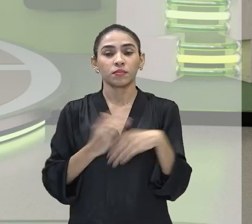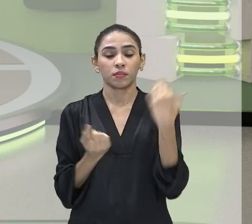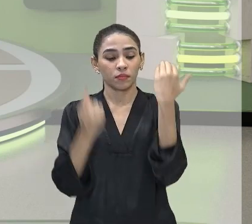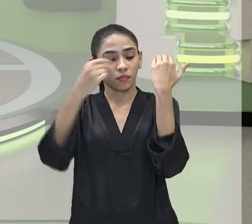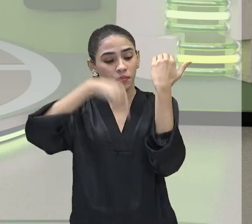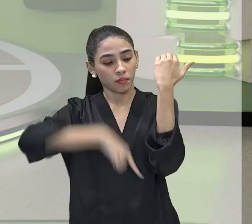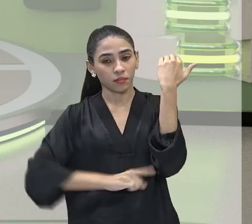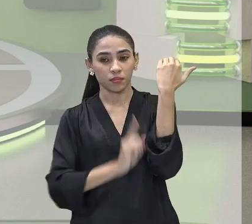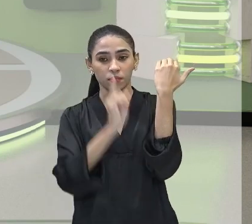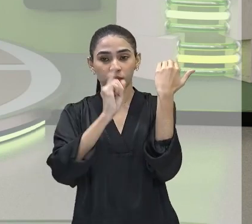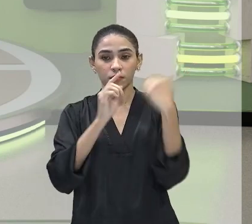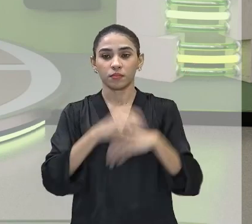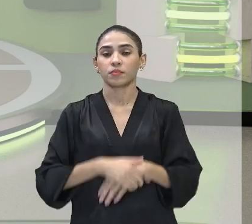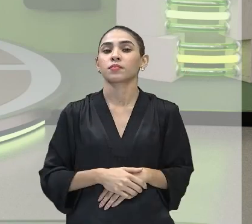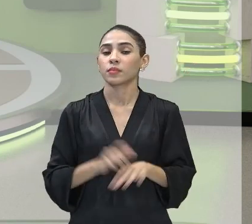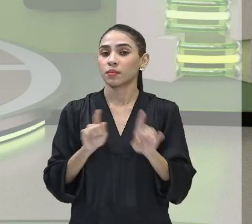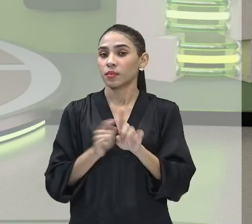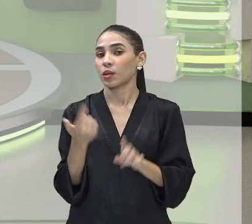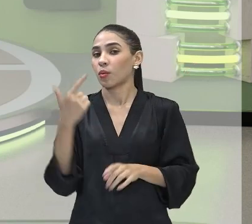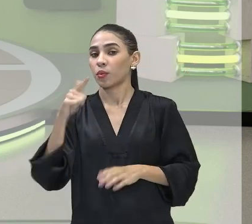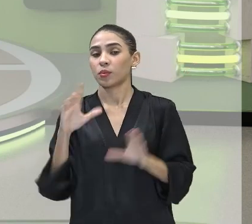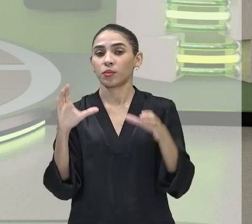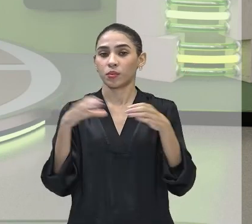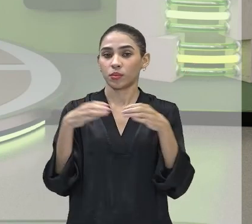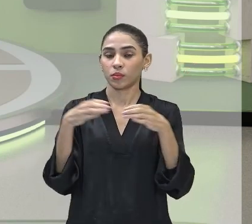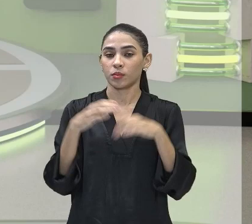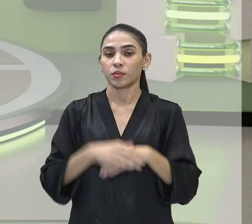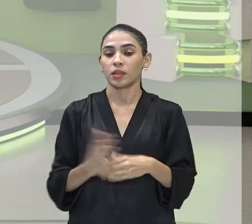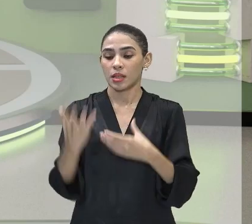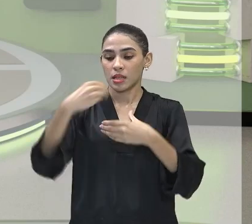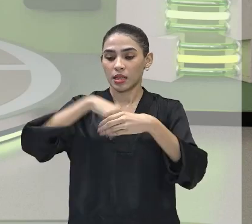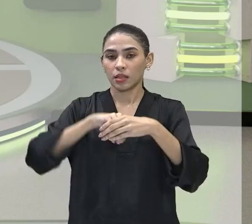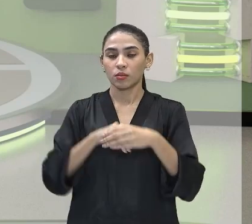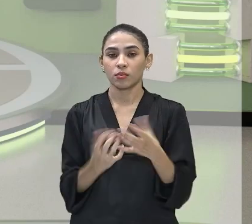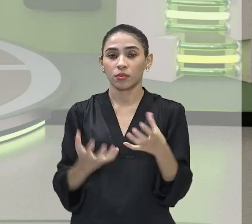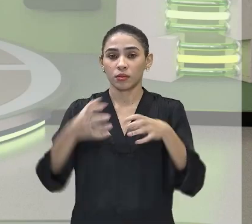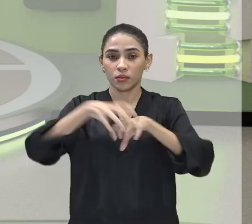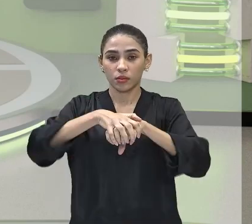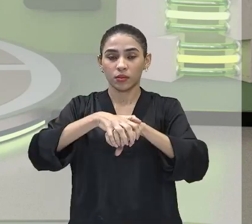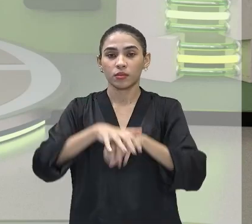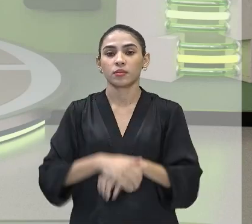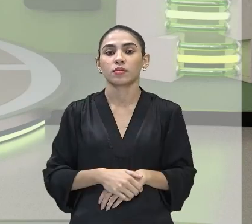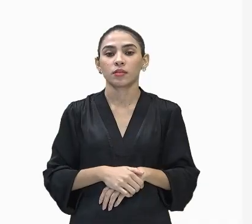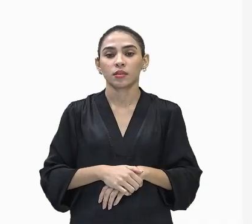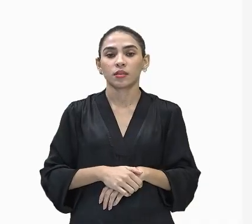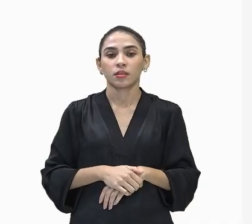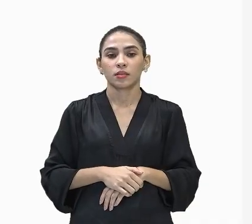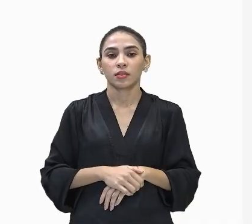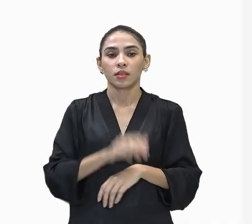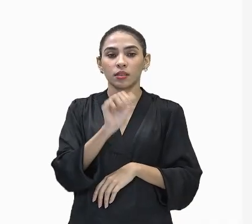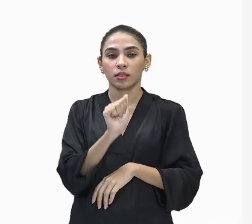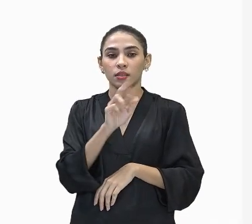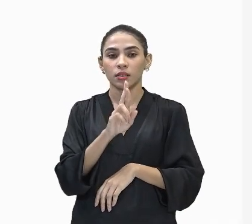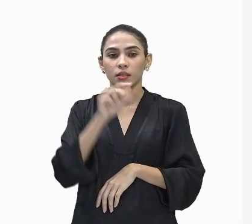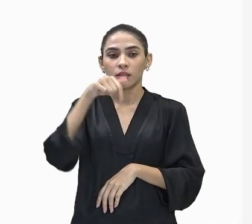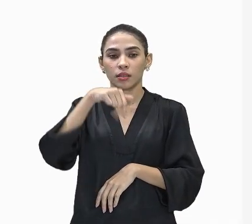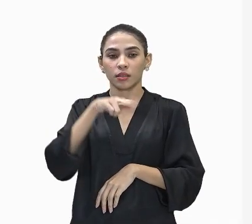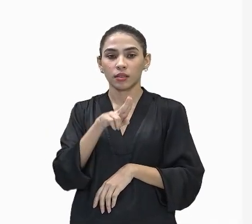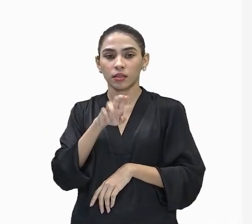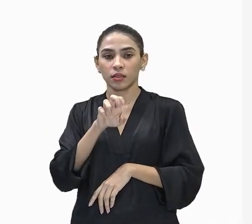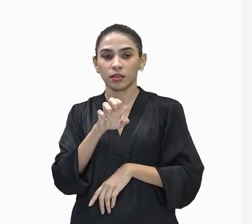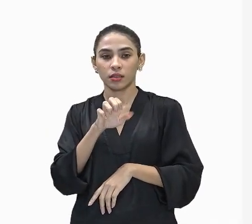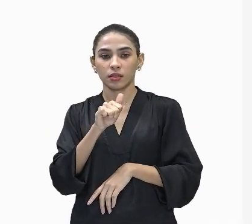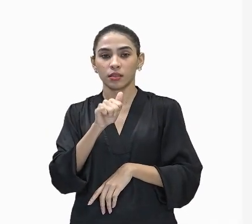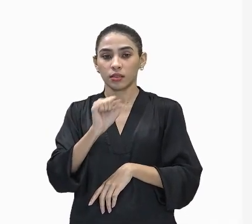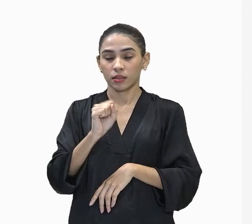fotossíntese temos também um outro grupo dentro do reino monera que é chamado de arqueobactérias vamos observar que a